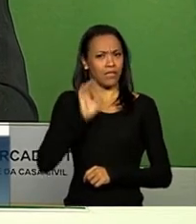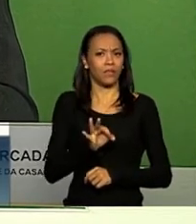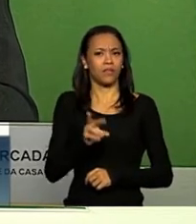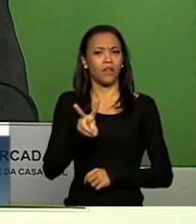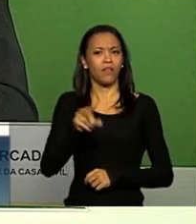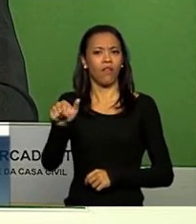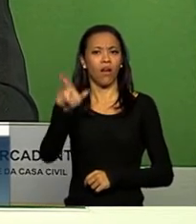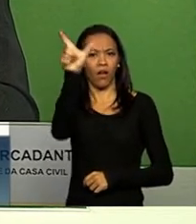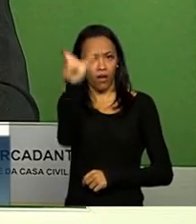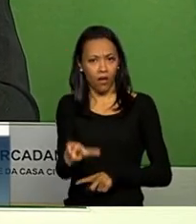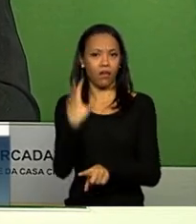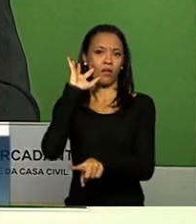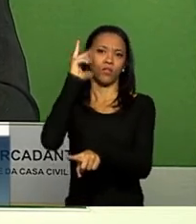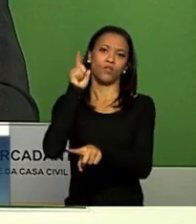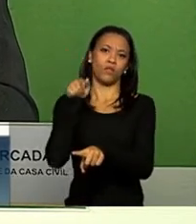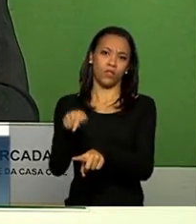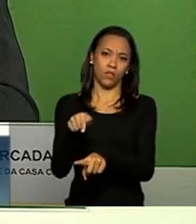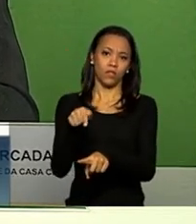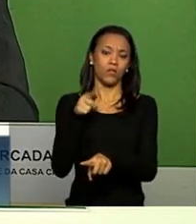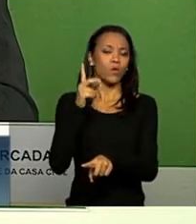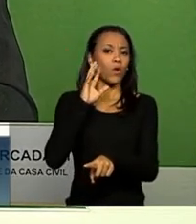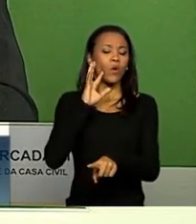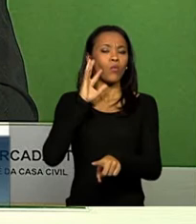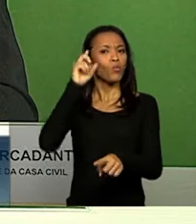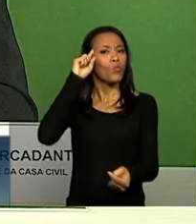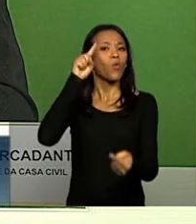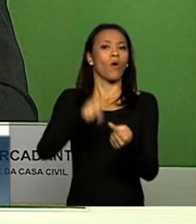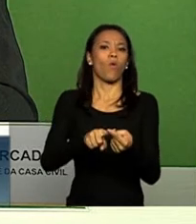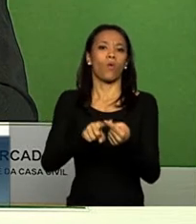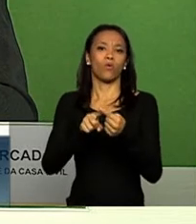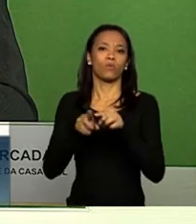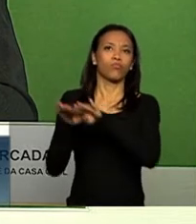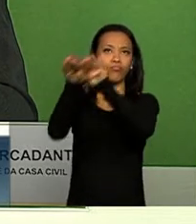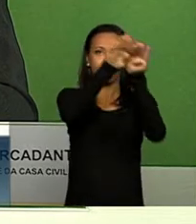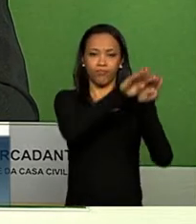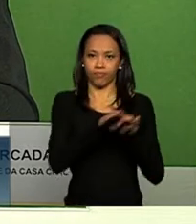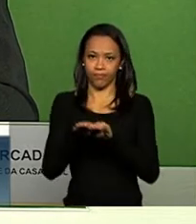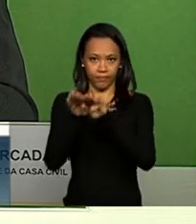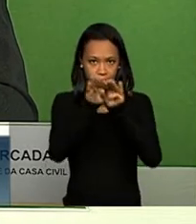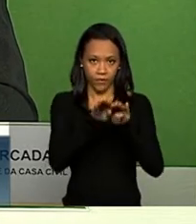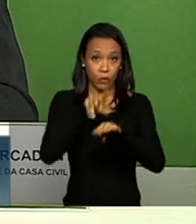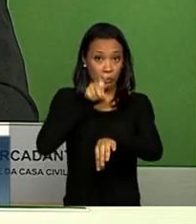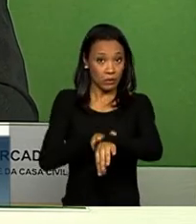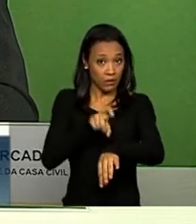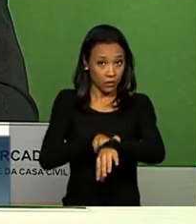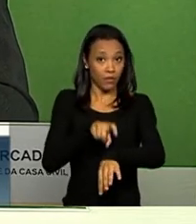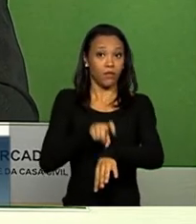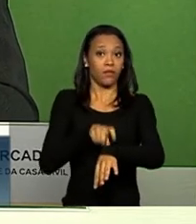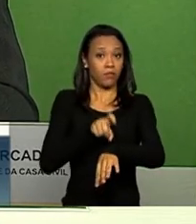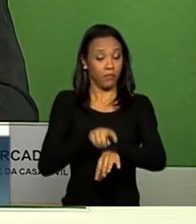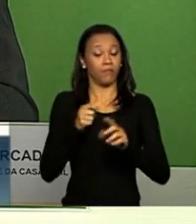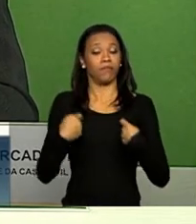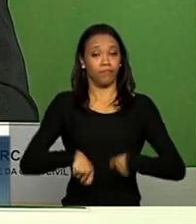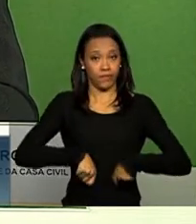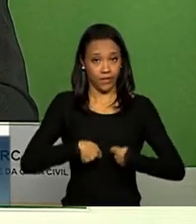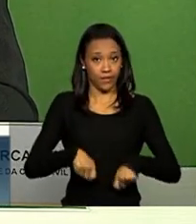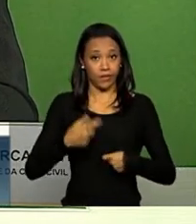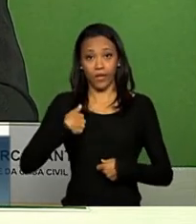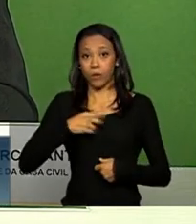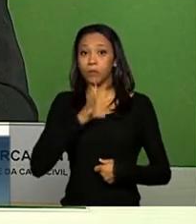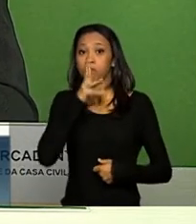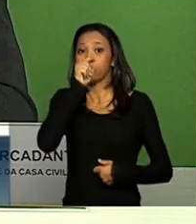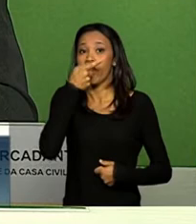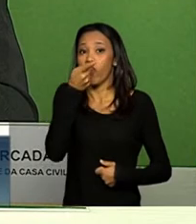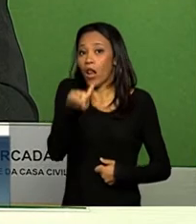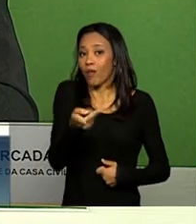responsabilidade da sua função, construir o entendimento e no tempo que for necessário. Eu não tenho como